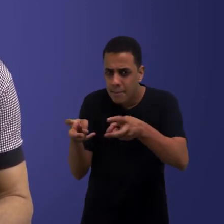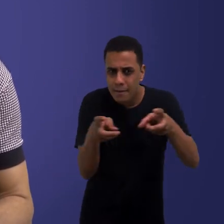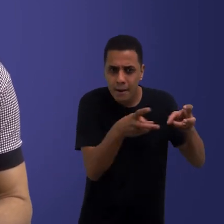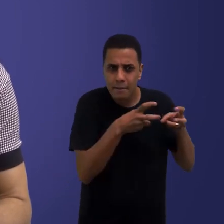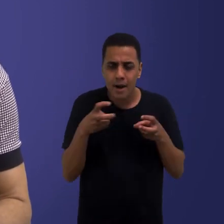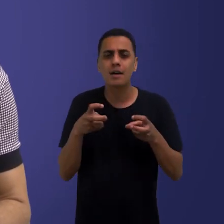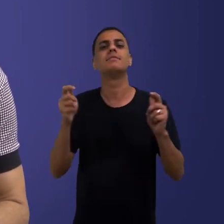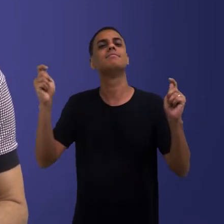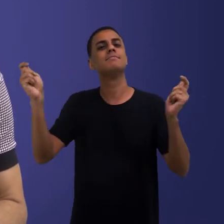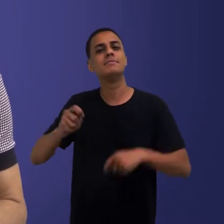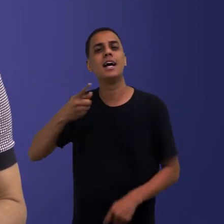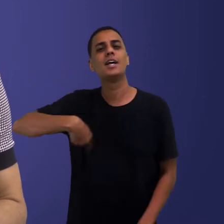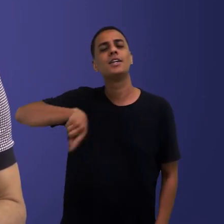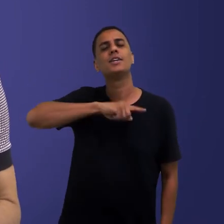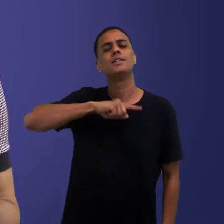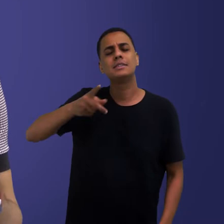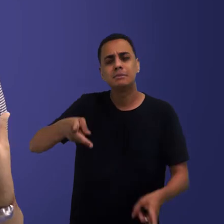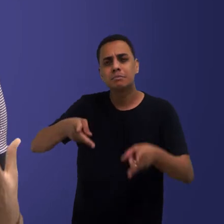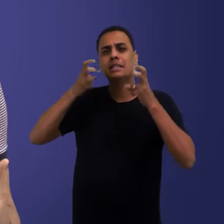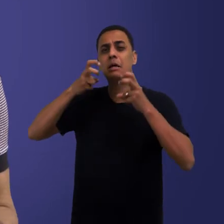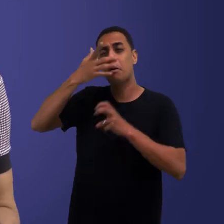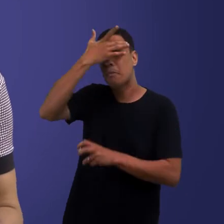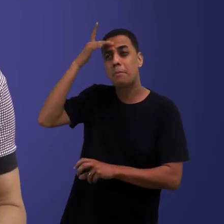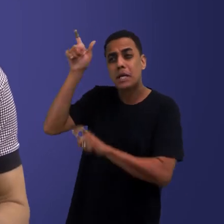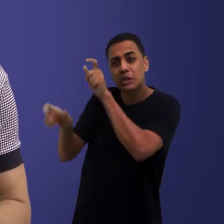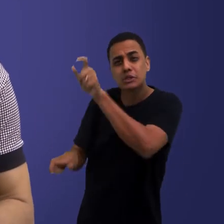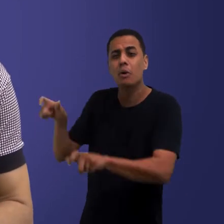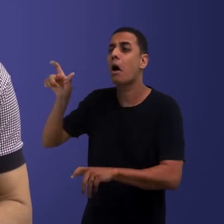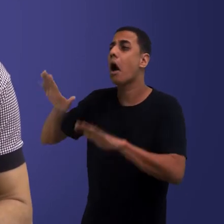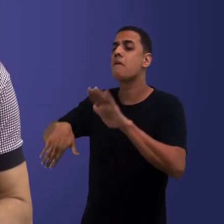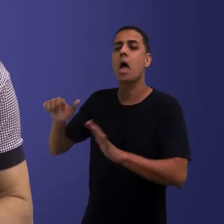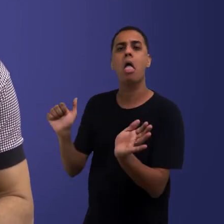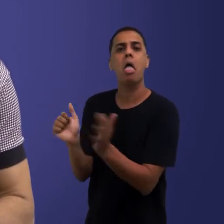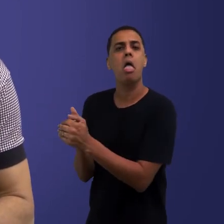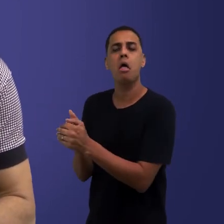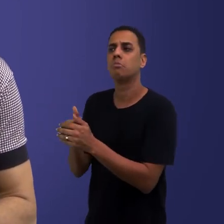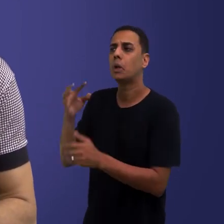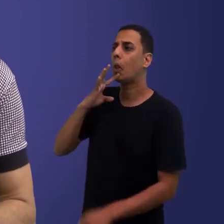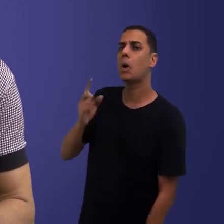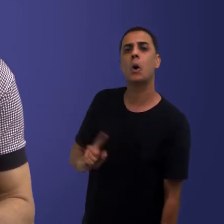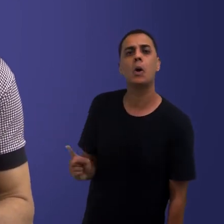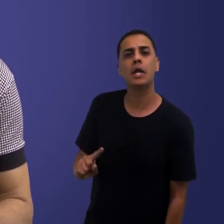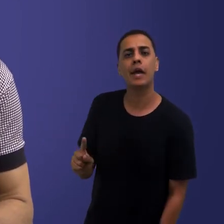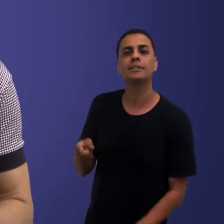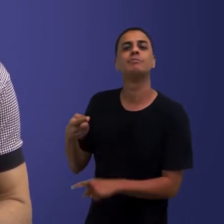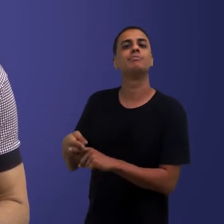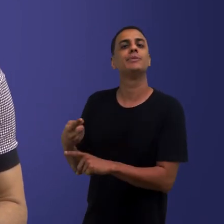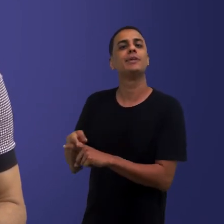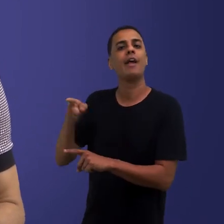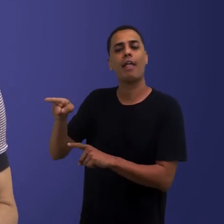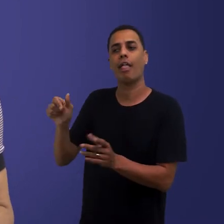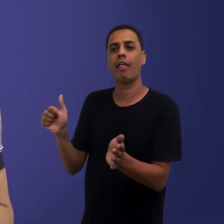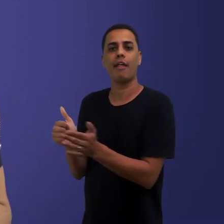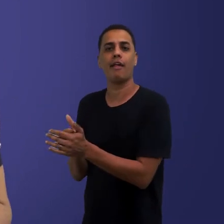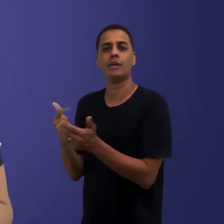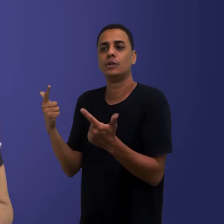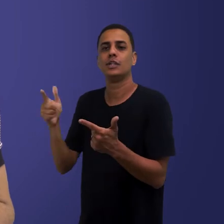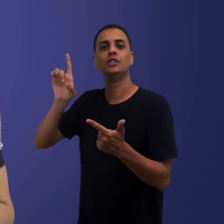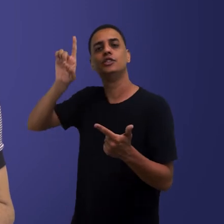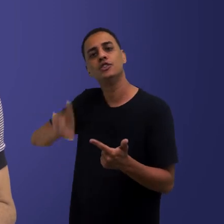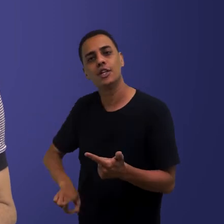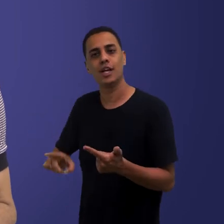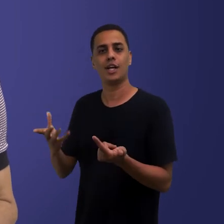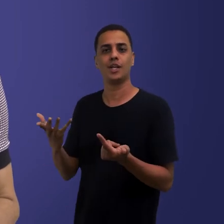ciência são fundamentais para trazer dos escombros da memória coletiva sujeitos que foram